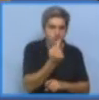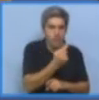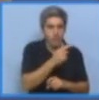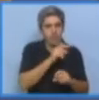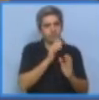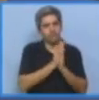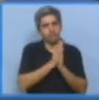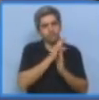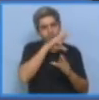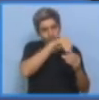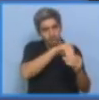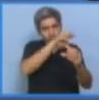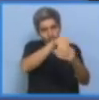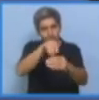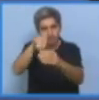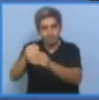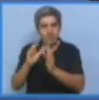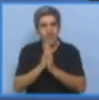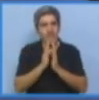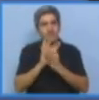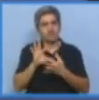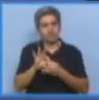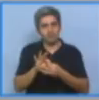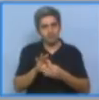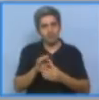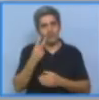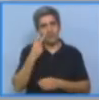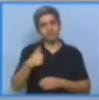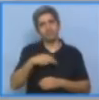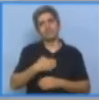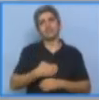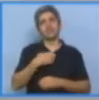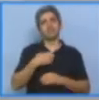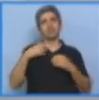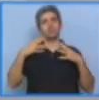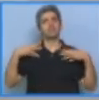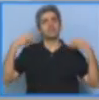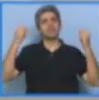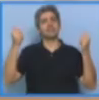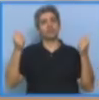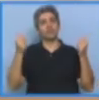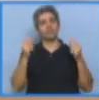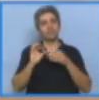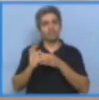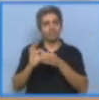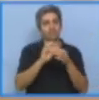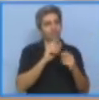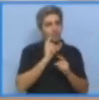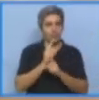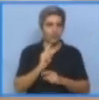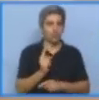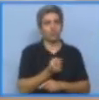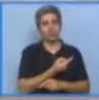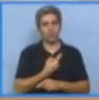da vida paroquial, da vida da Igreja, que nos leva a sentir um espírito de comunhão que passa